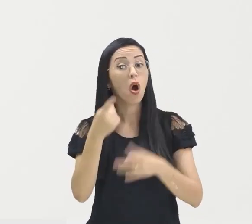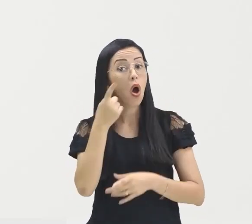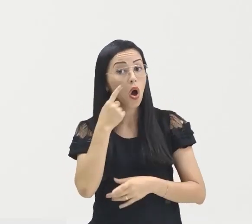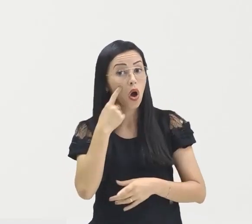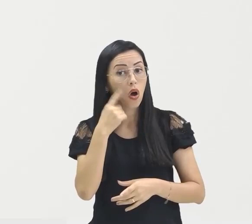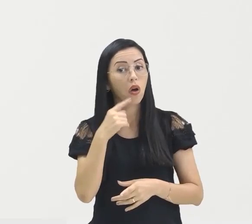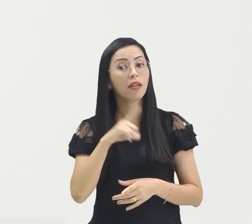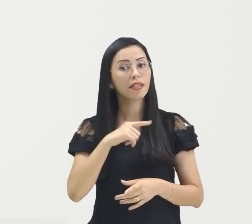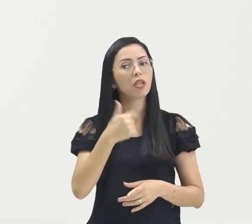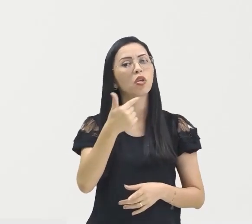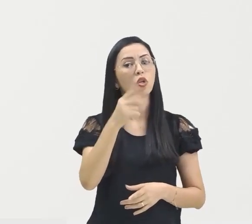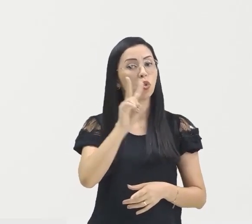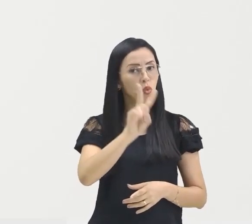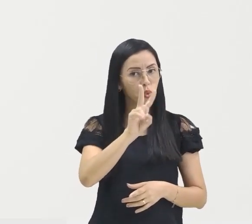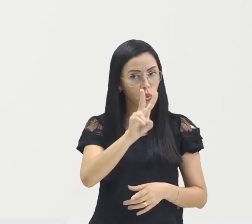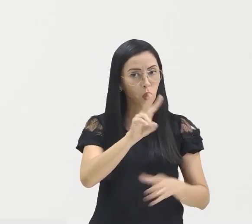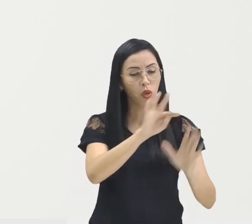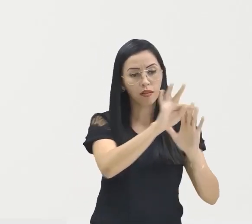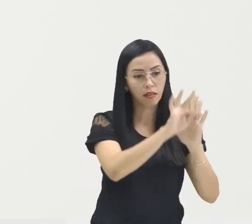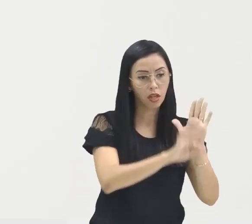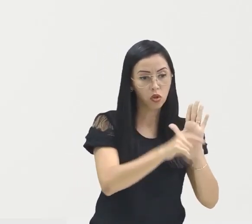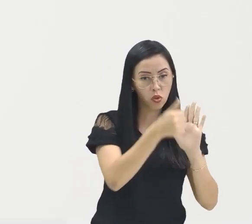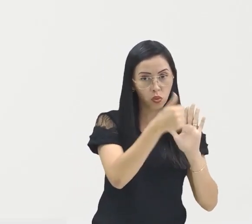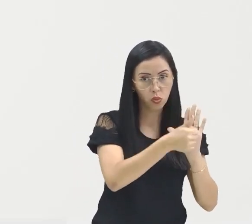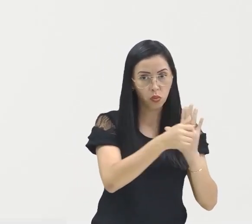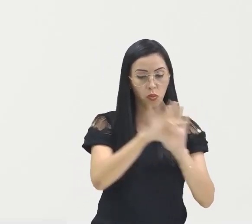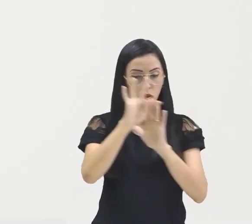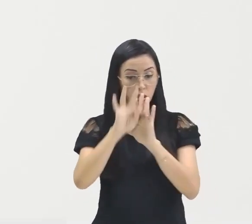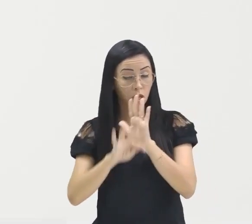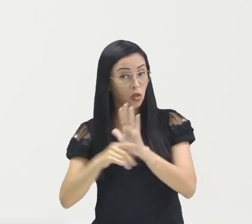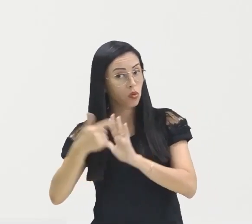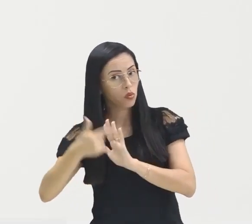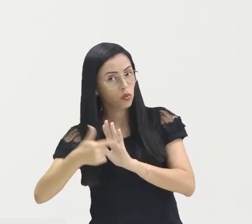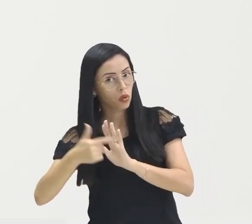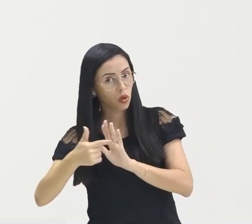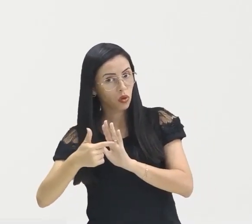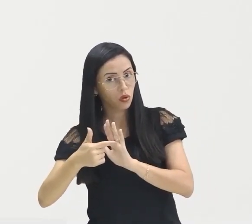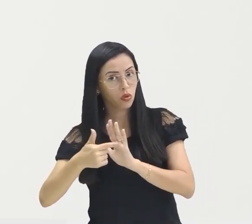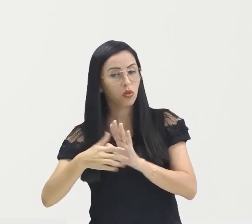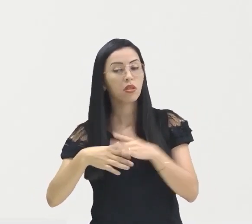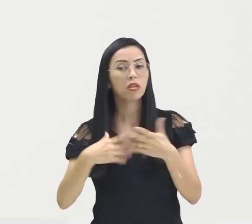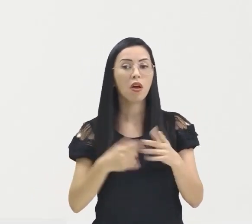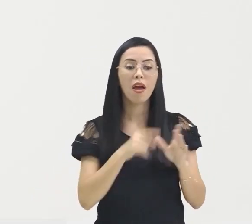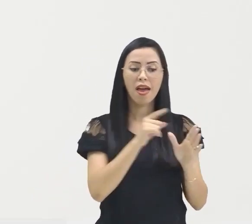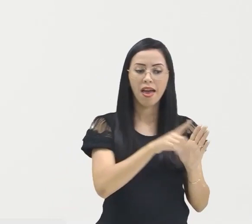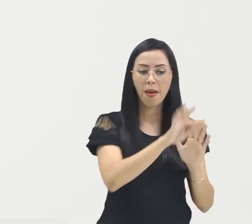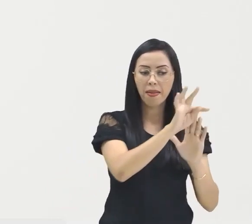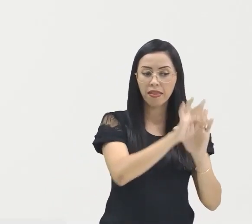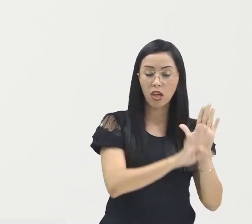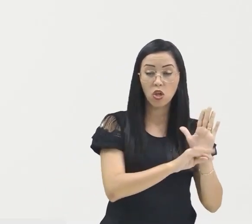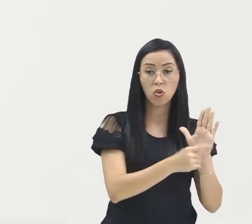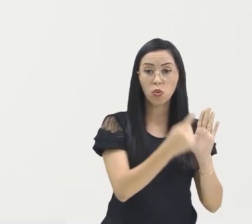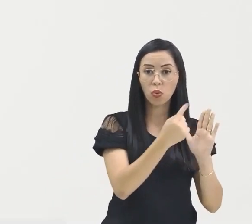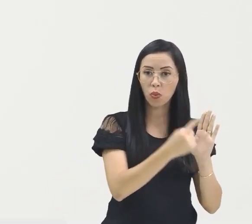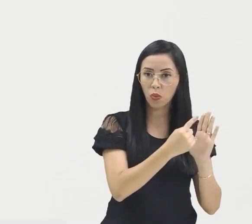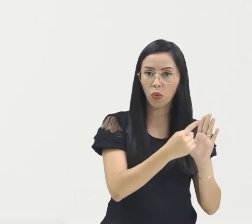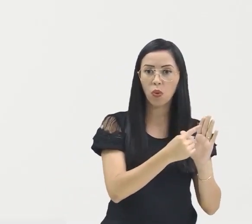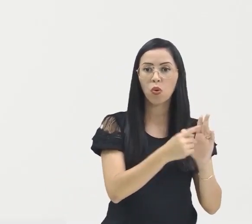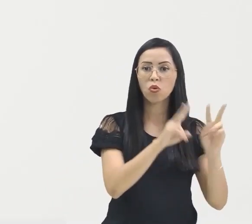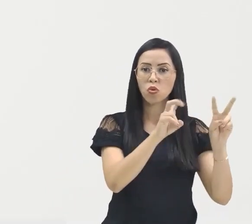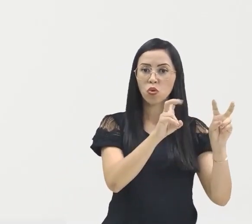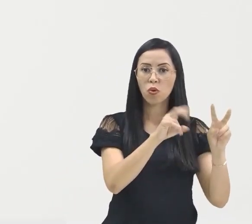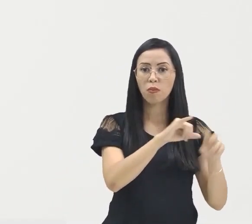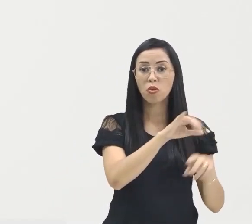lá, lidos. João, preste atenção. Qual é o outro, professora? A reportagem, o que é dislexia? Marque a